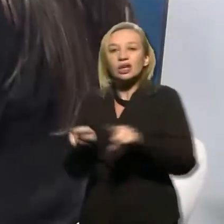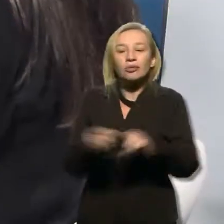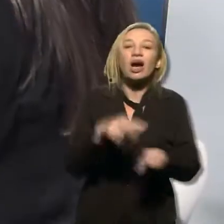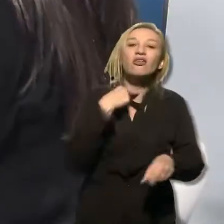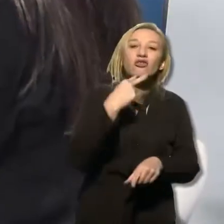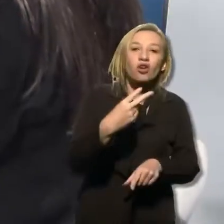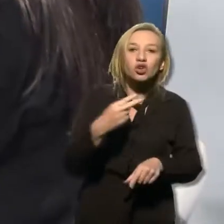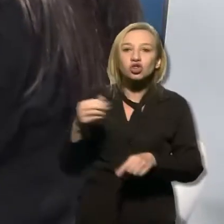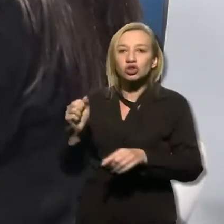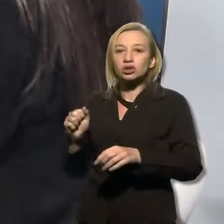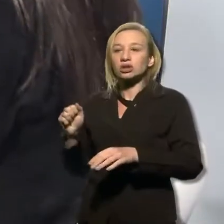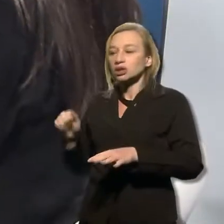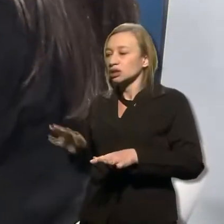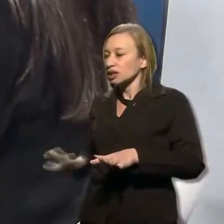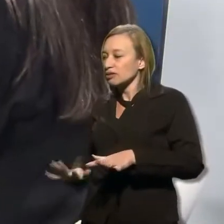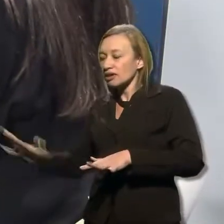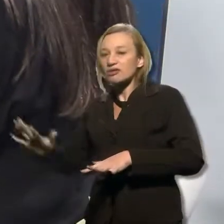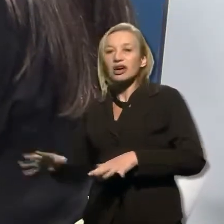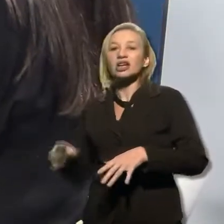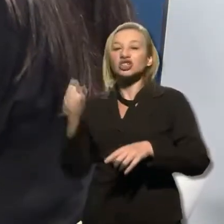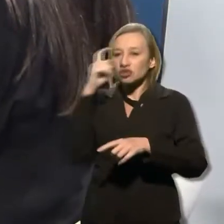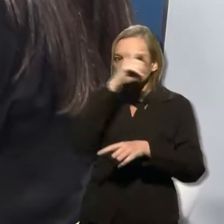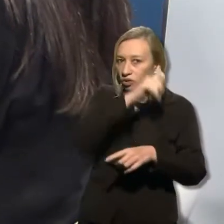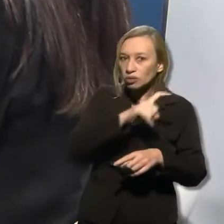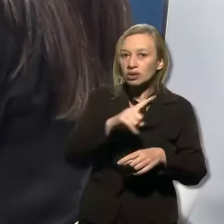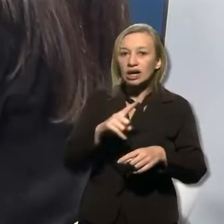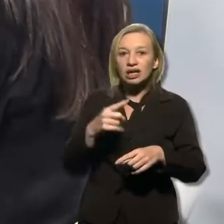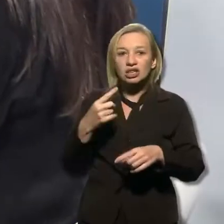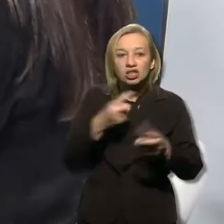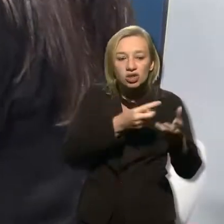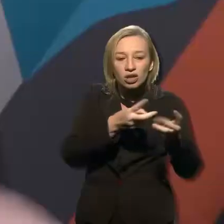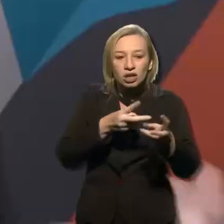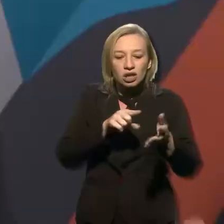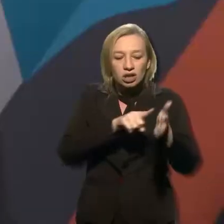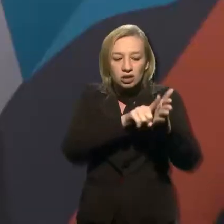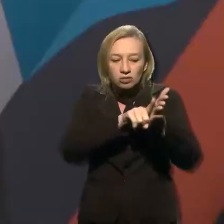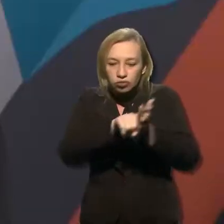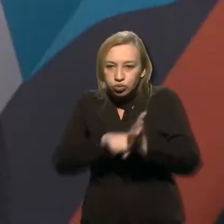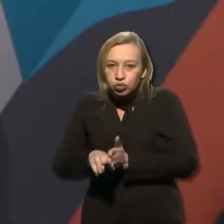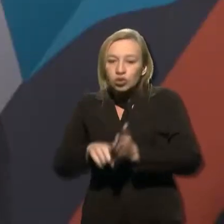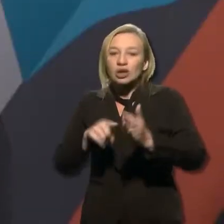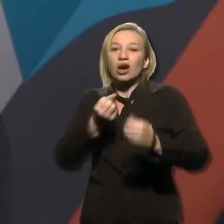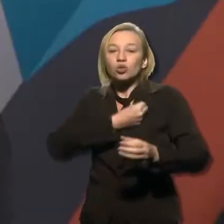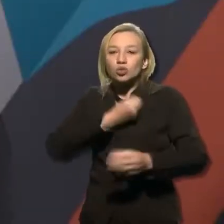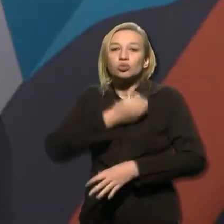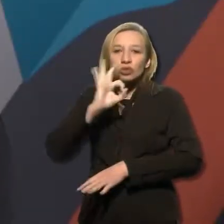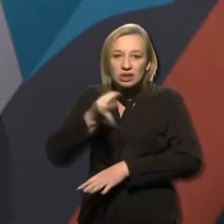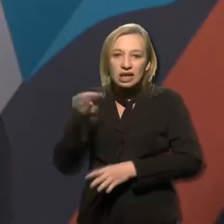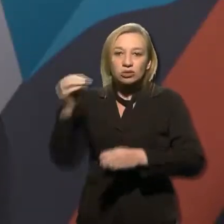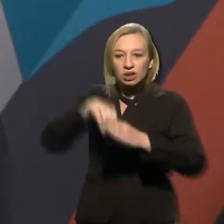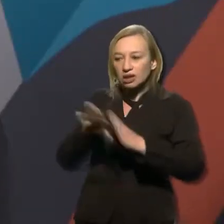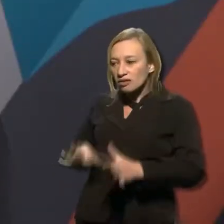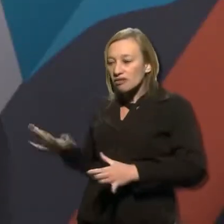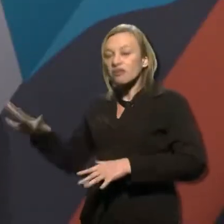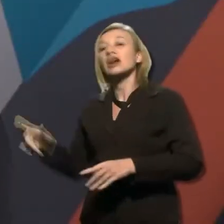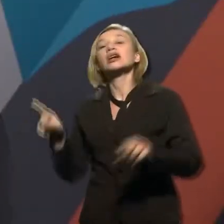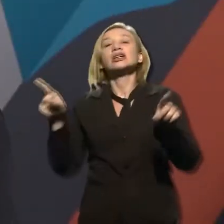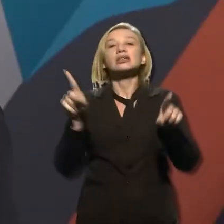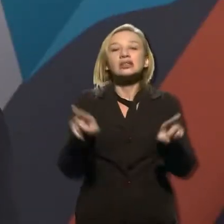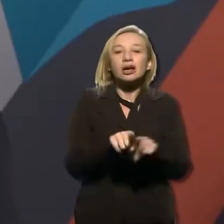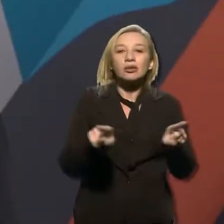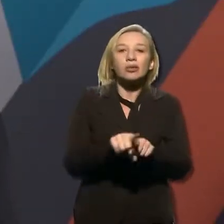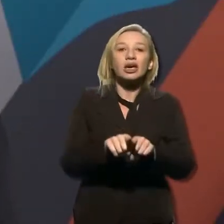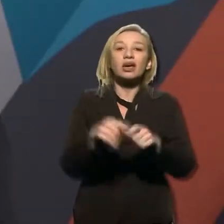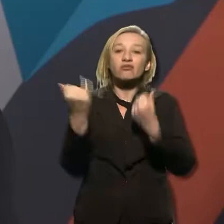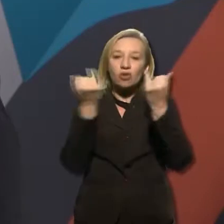favela, e mesmo a voz da comunidade tem encontrado dificuldade em fazer esse apanhado geral da situação das favelas.